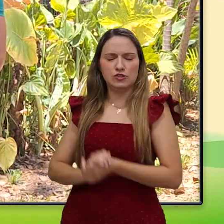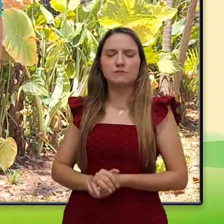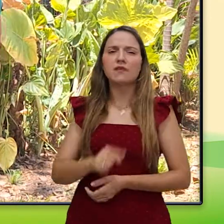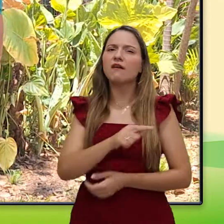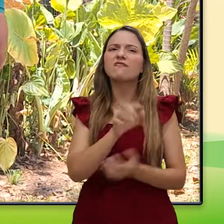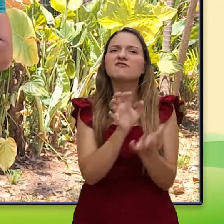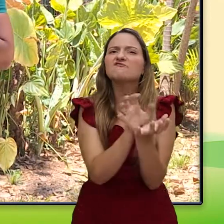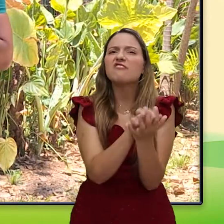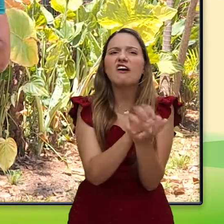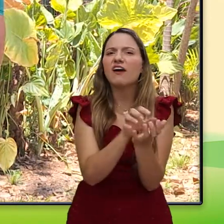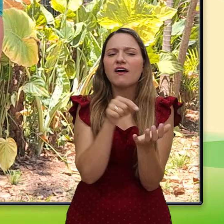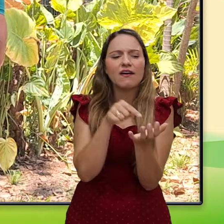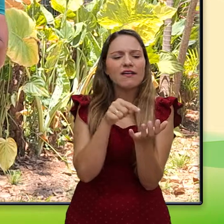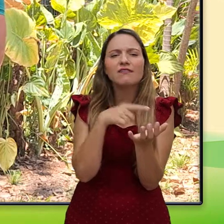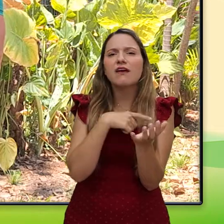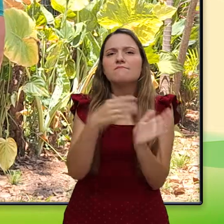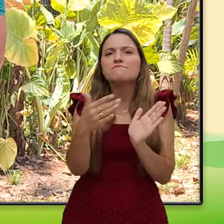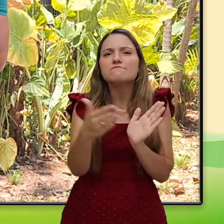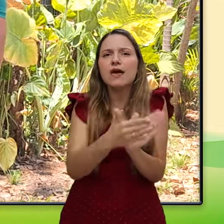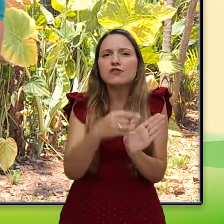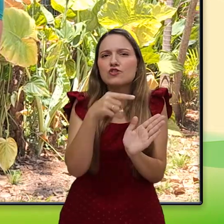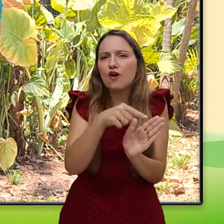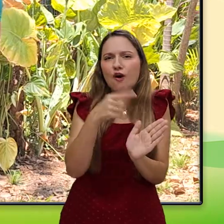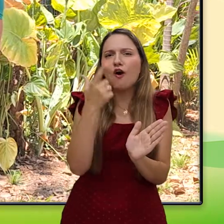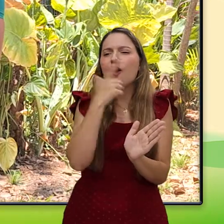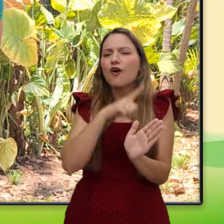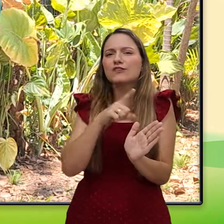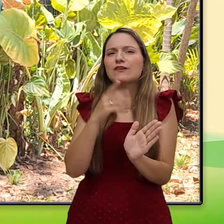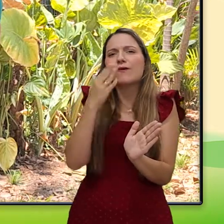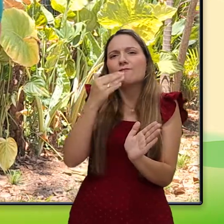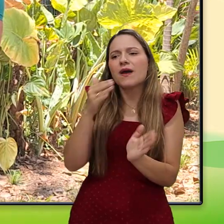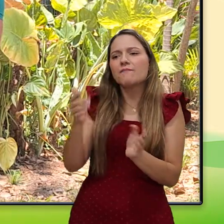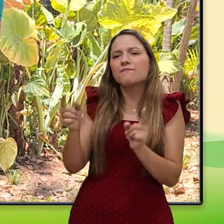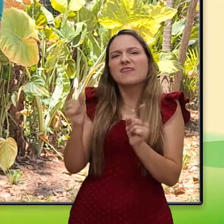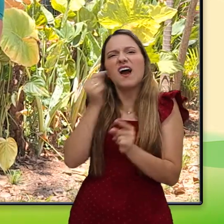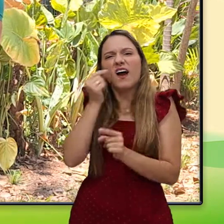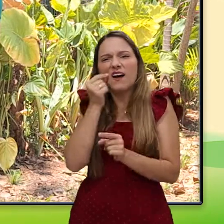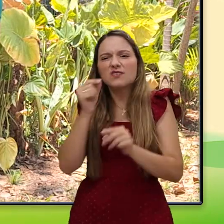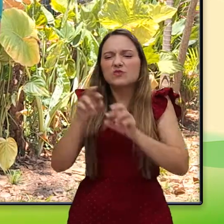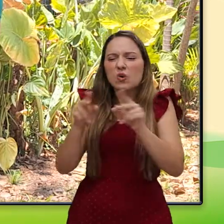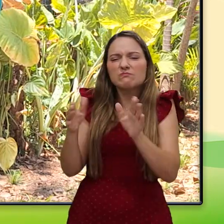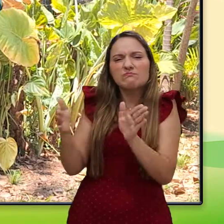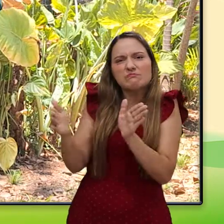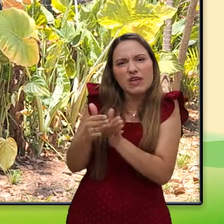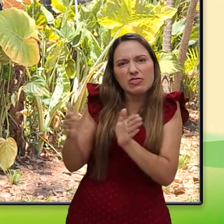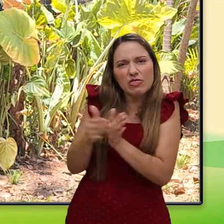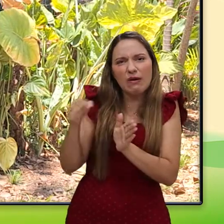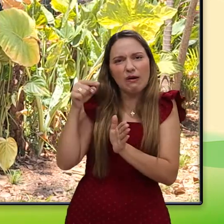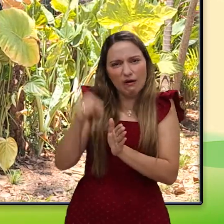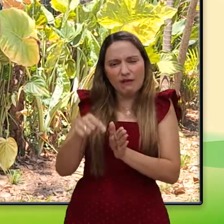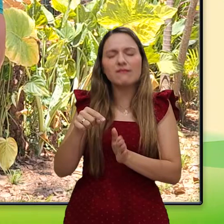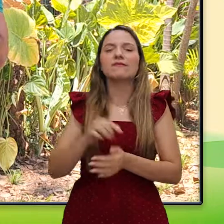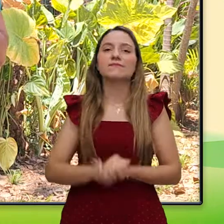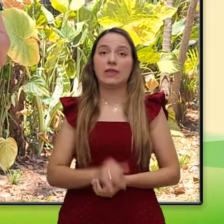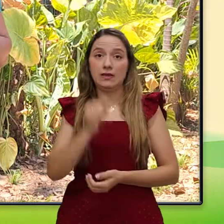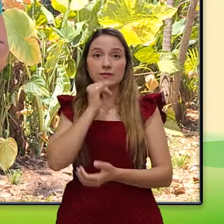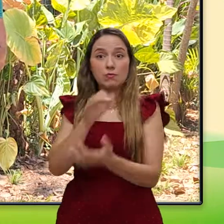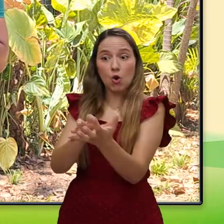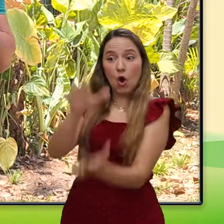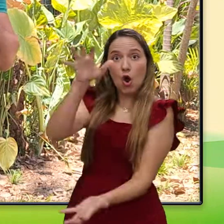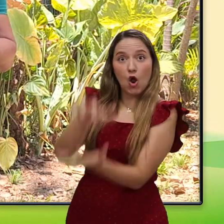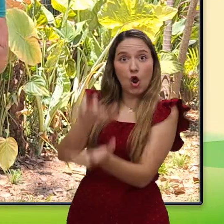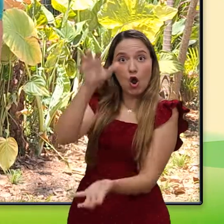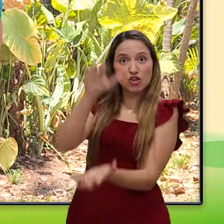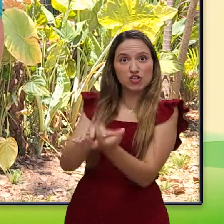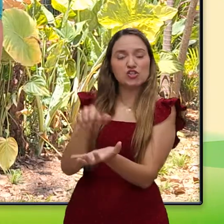os jacarés, como eu disse, se alimentam de pequenos roedores, porque ele tem uma dentição menor, ele tem uma envergadura da boca menor. Já os